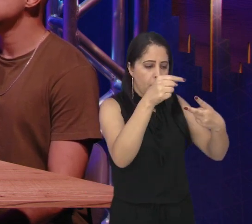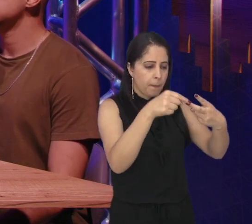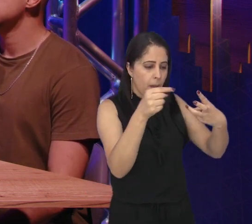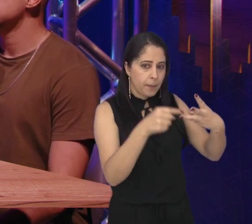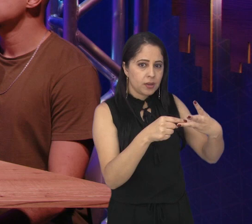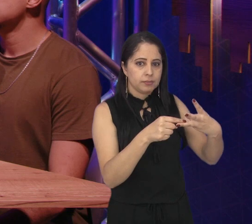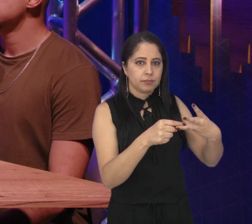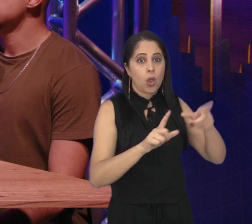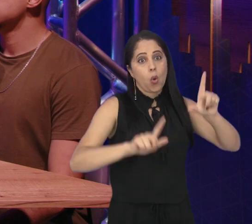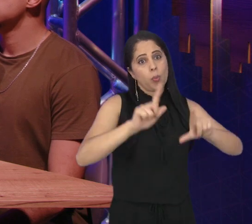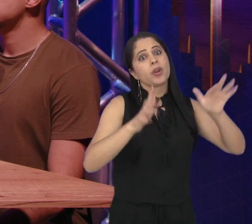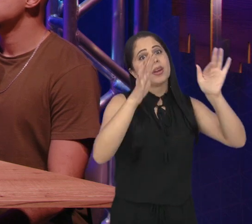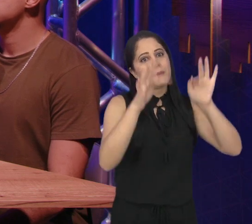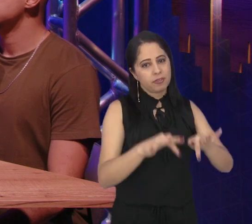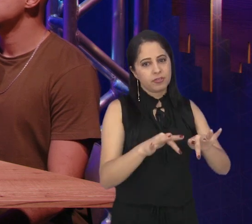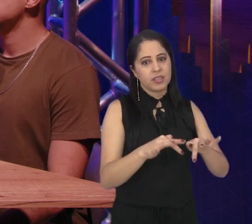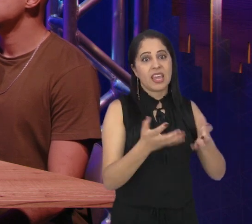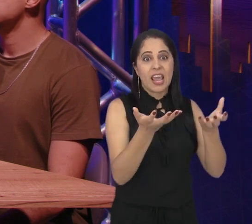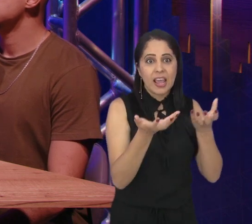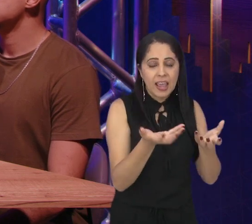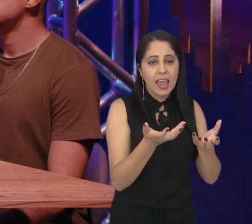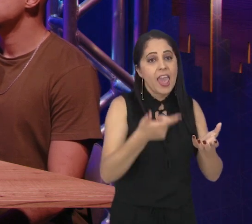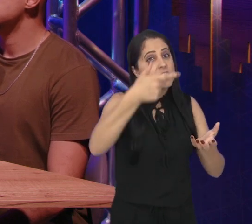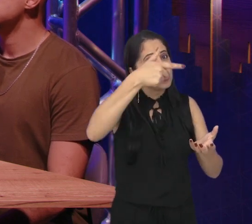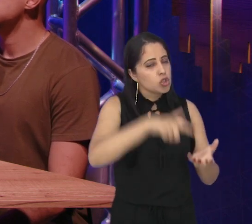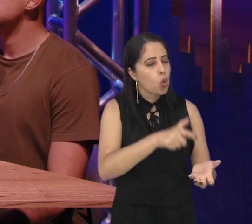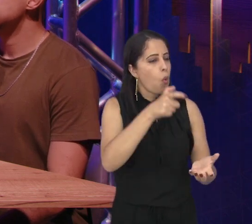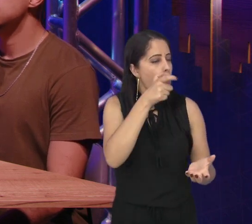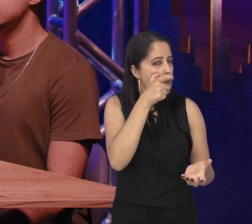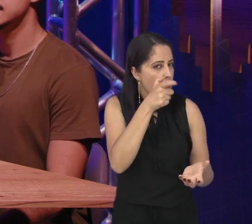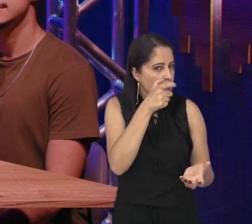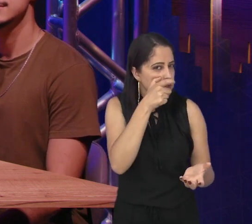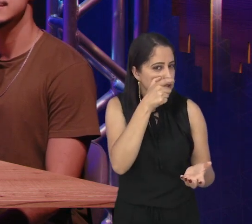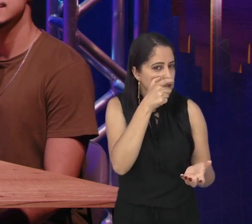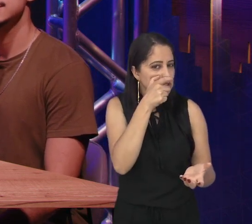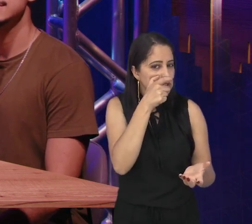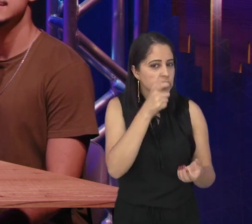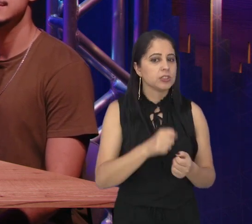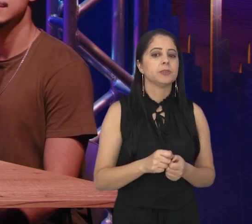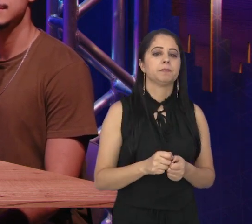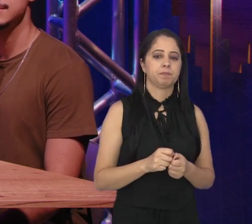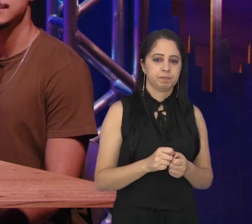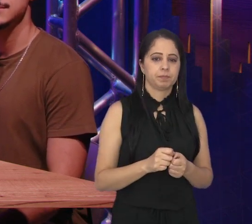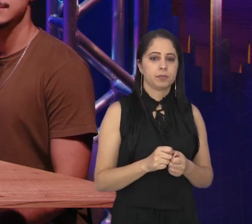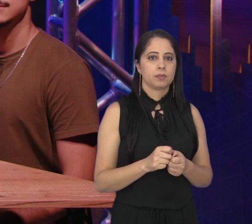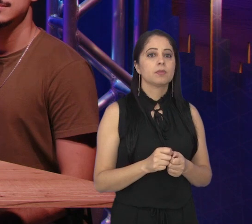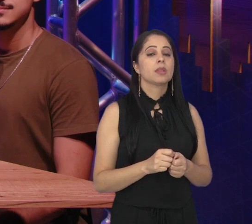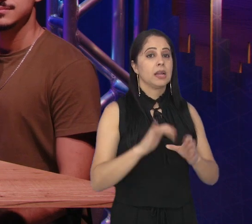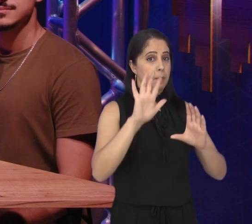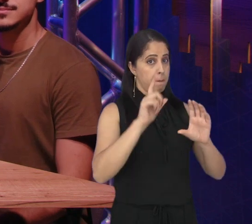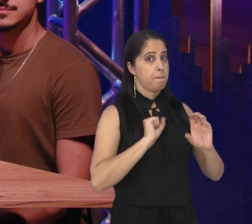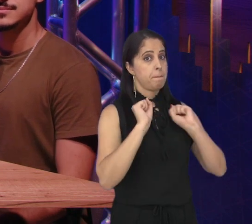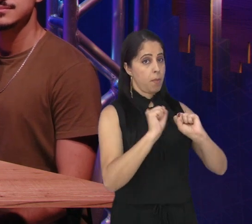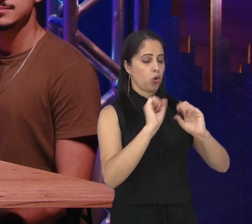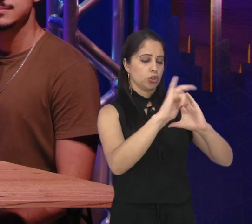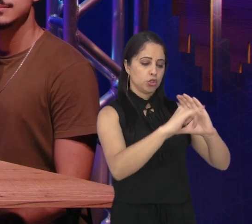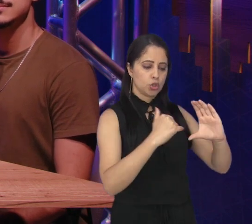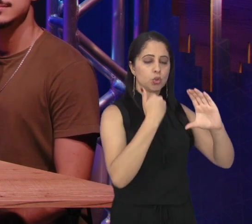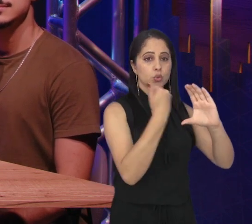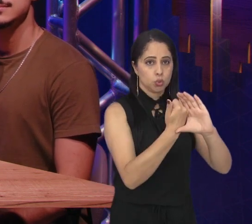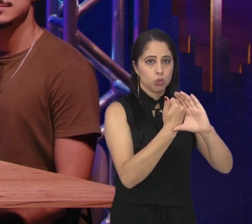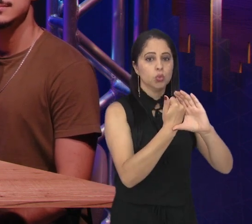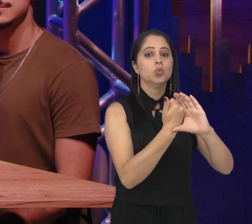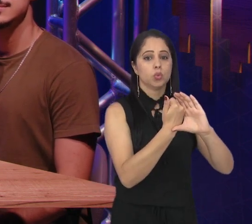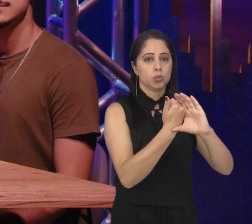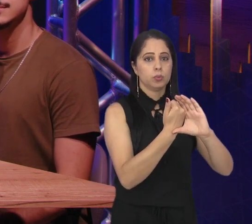isso funciona. E a gente fica por aqui. Quem quiser ver esse programa, né, ou ouvir, a gente tá no canal do YouTube